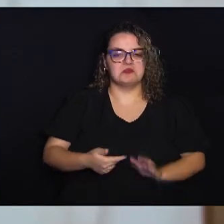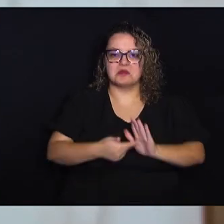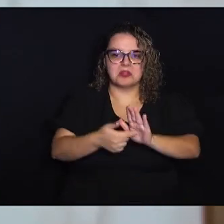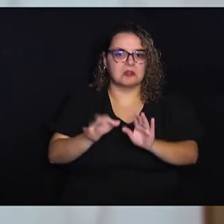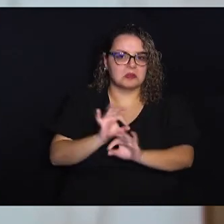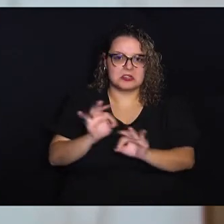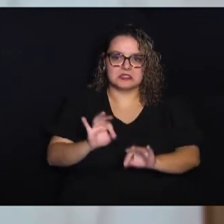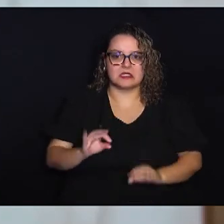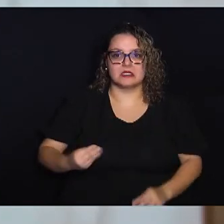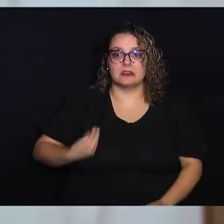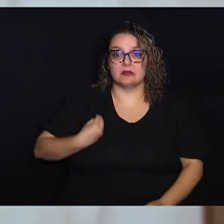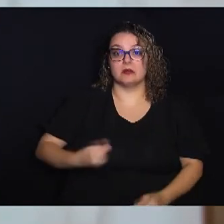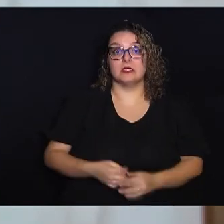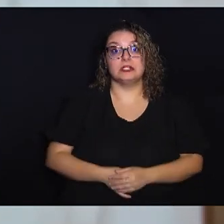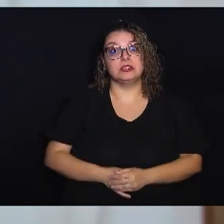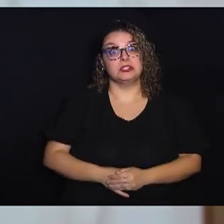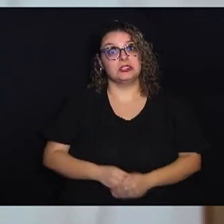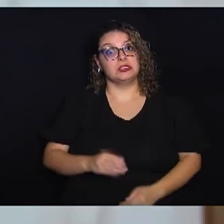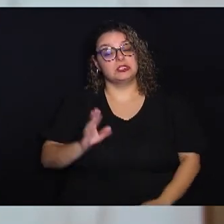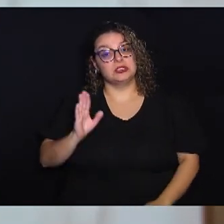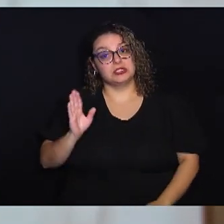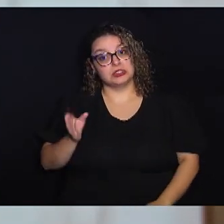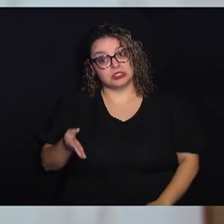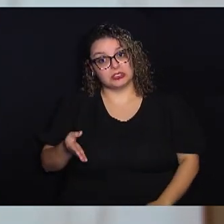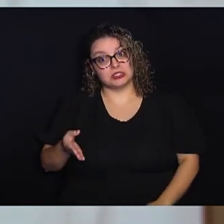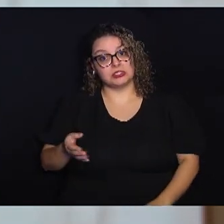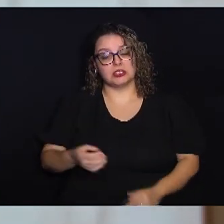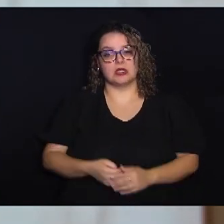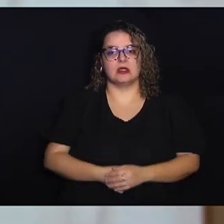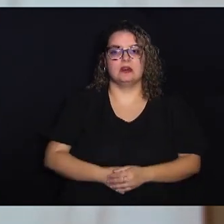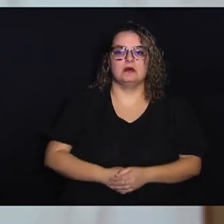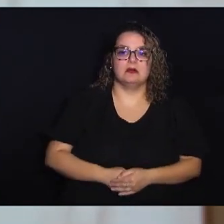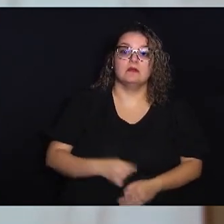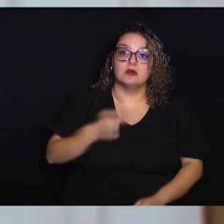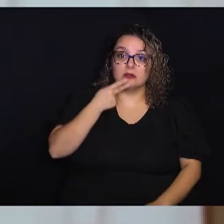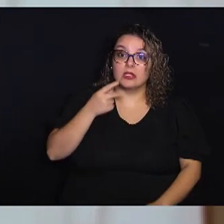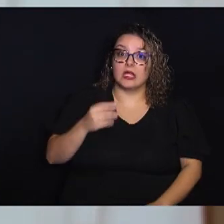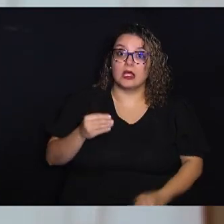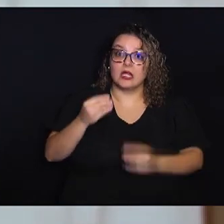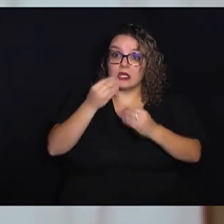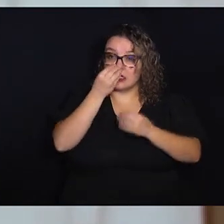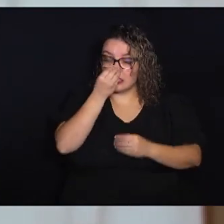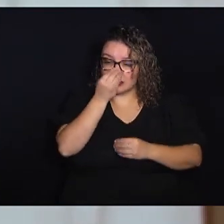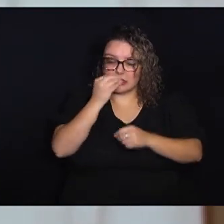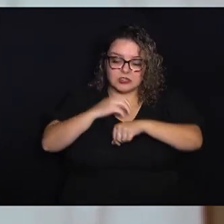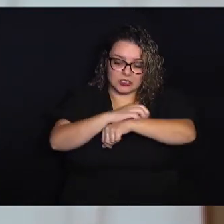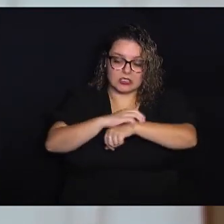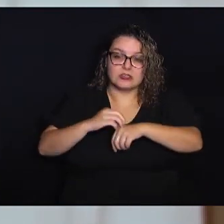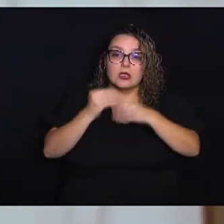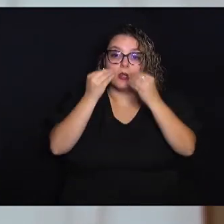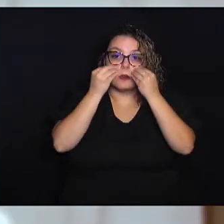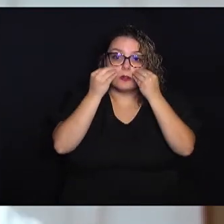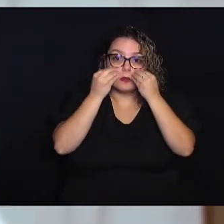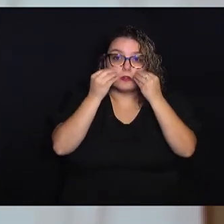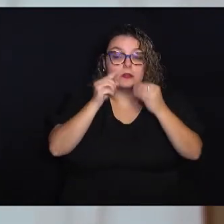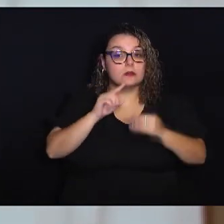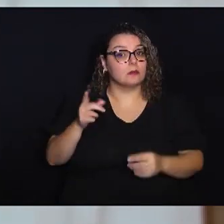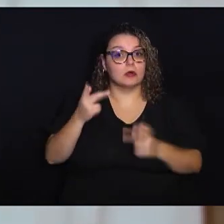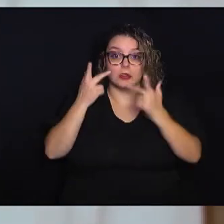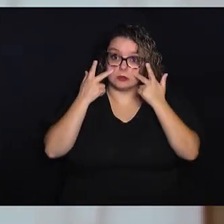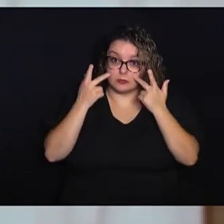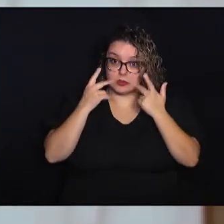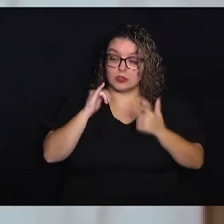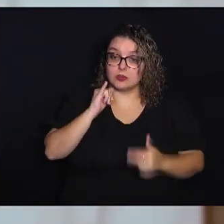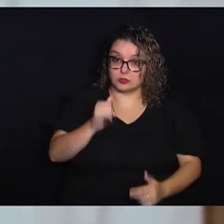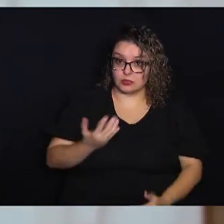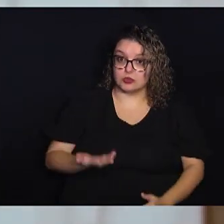sim. Já, no caso aí, a gente falou da rinite alérgica, né? Já a sinusite, isso não é tão comum. Eu diria